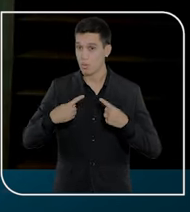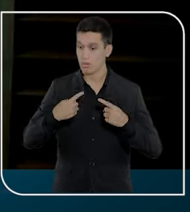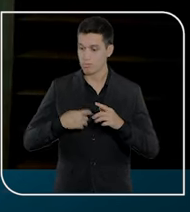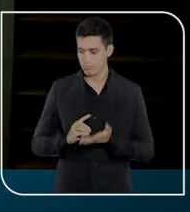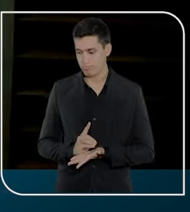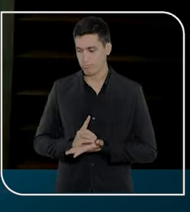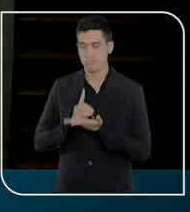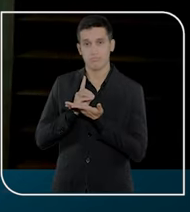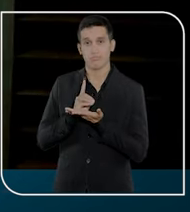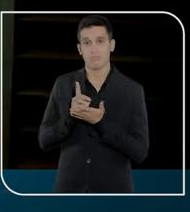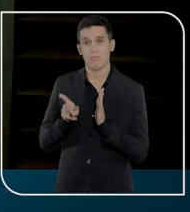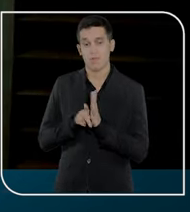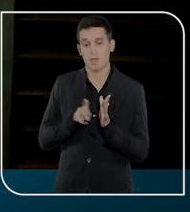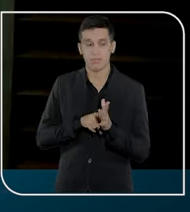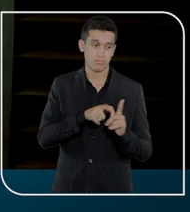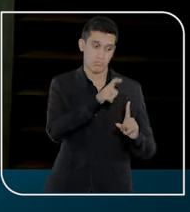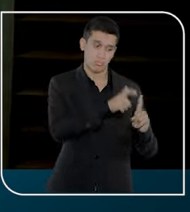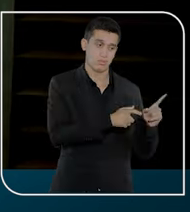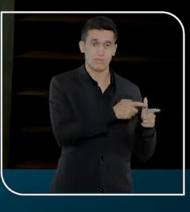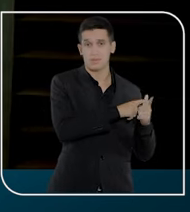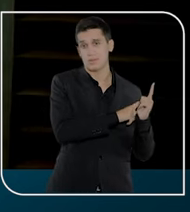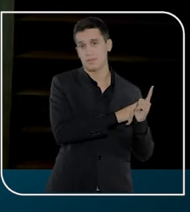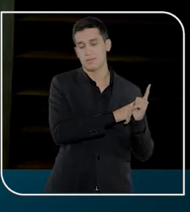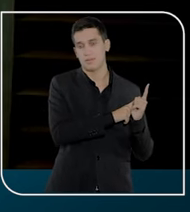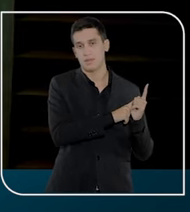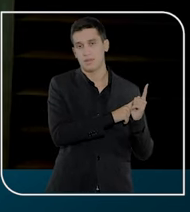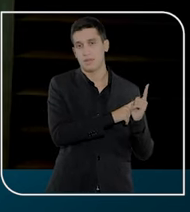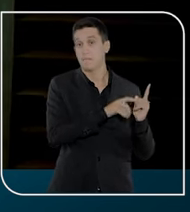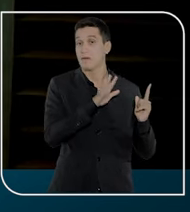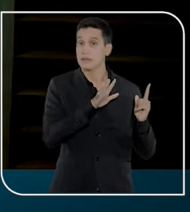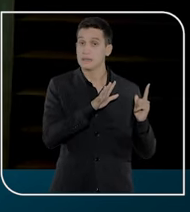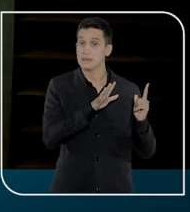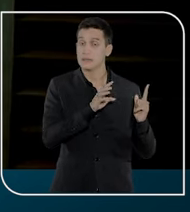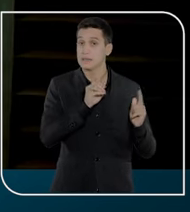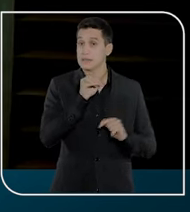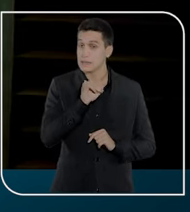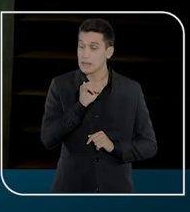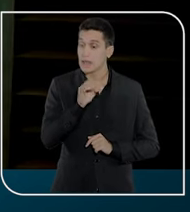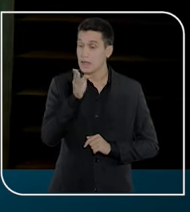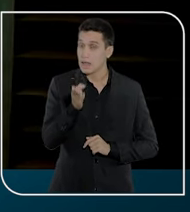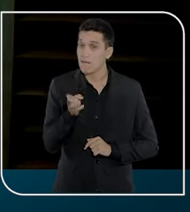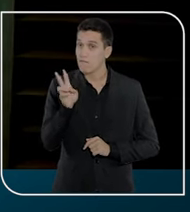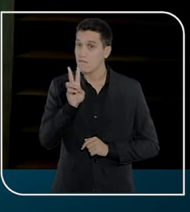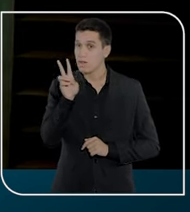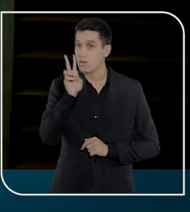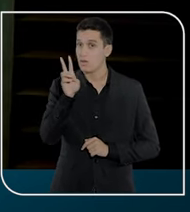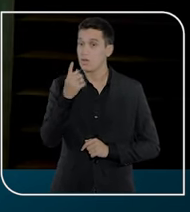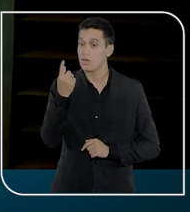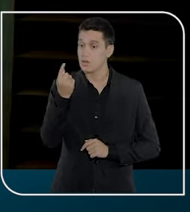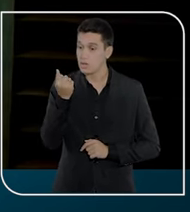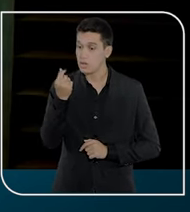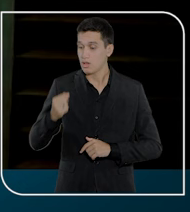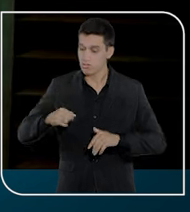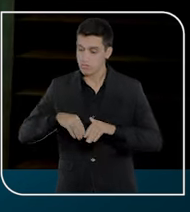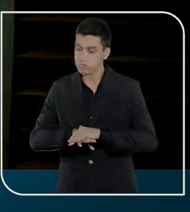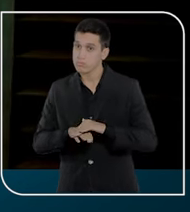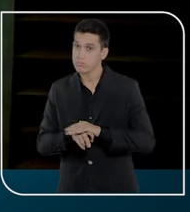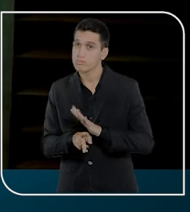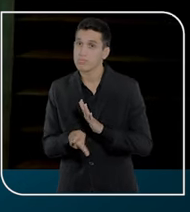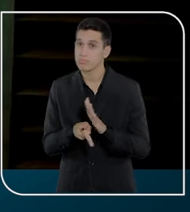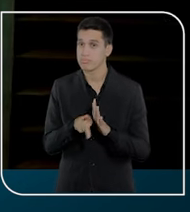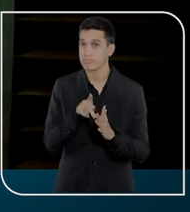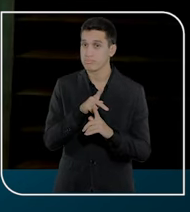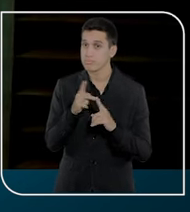do devedor. Tá? Agora, se esse valor, se esse depósito em previdência complementar tem